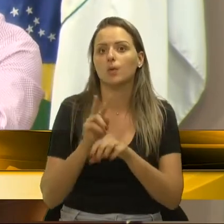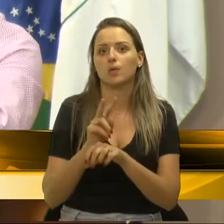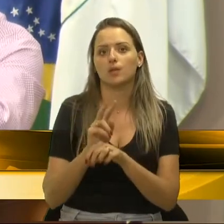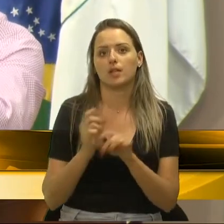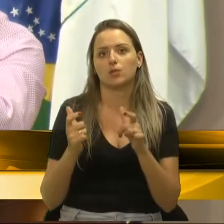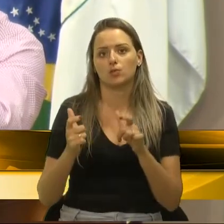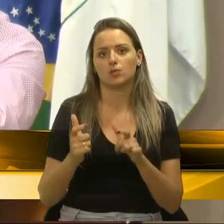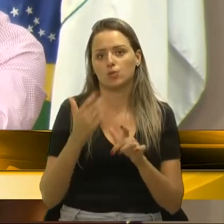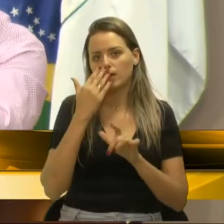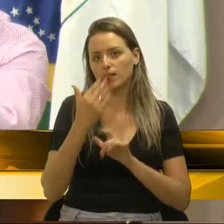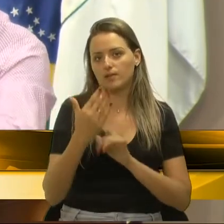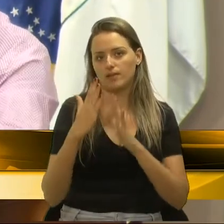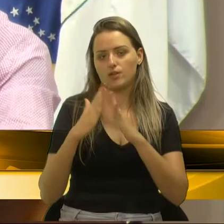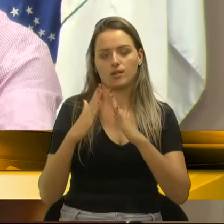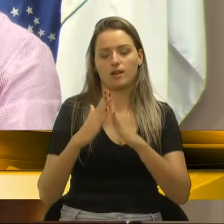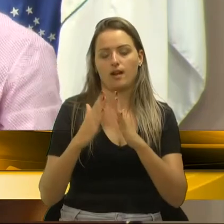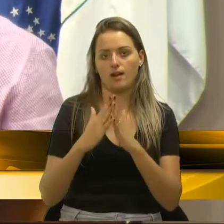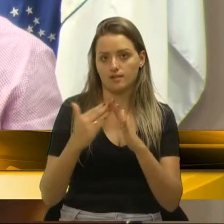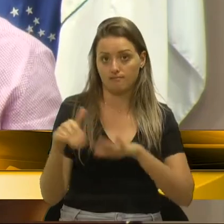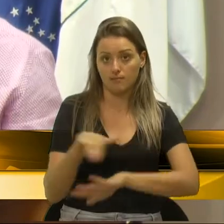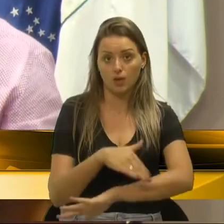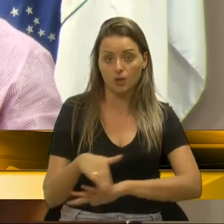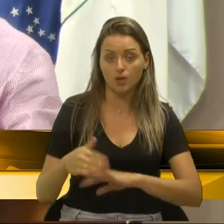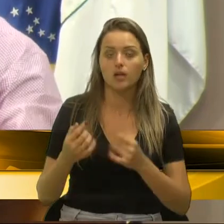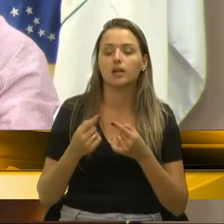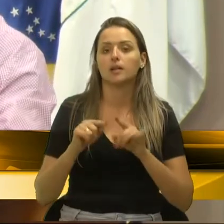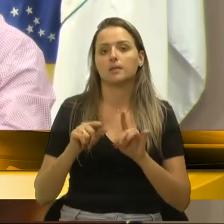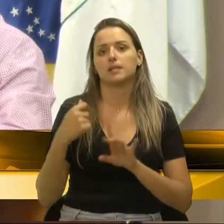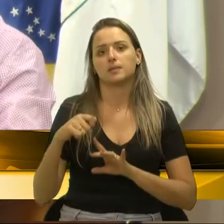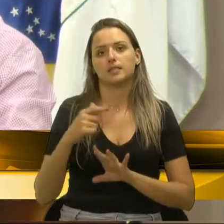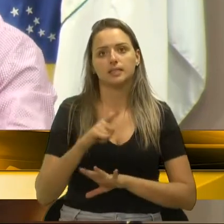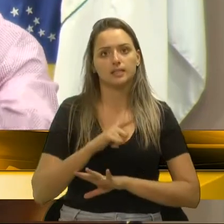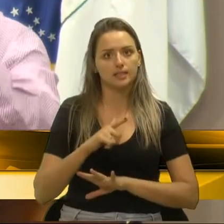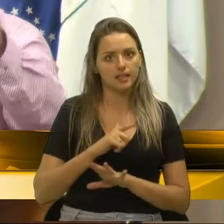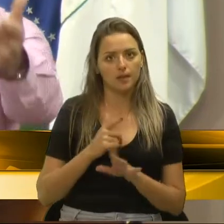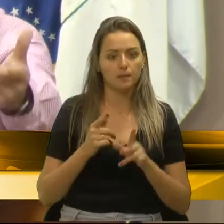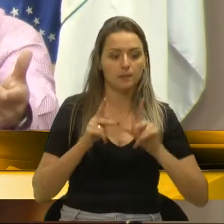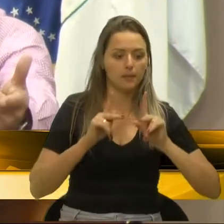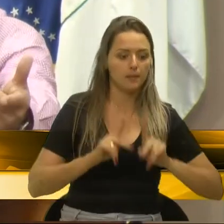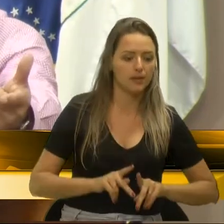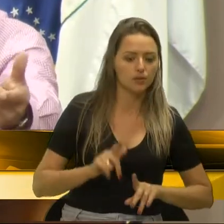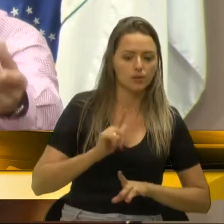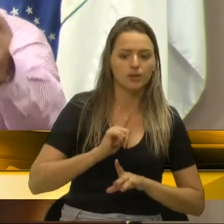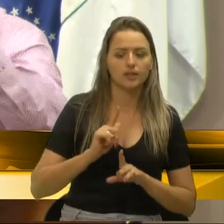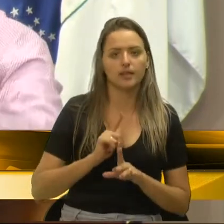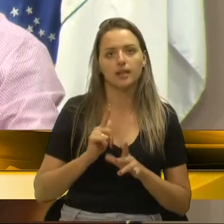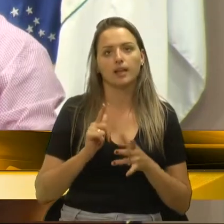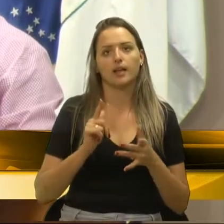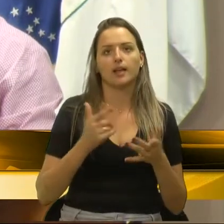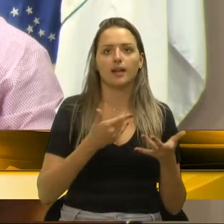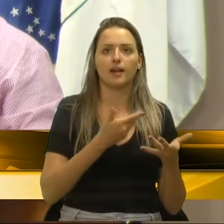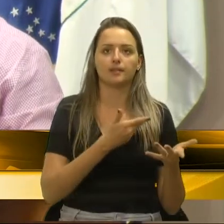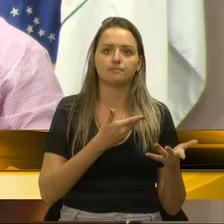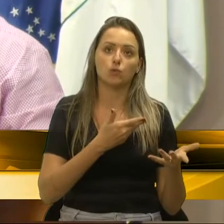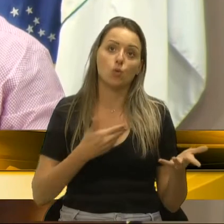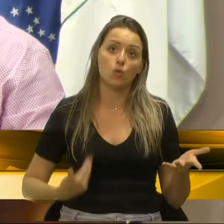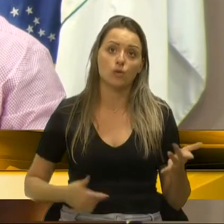na frente da onde mora. Porém, precisamos colocar no papel e ter a vontade do ente público com os